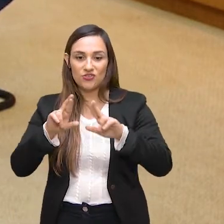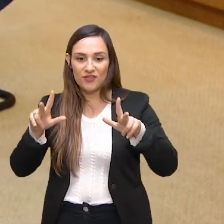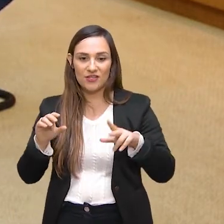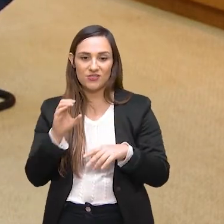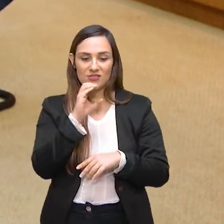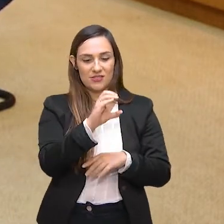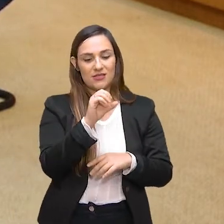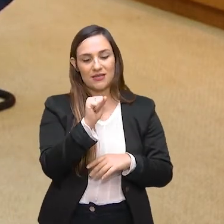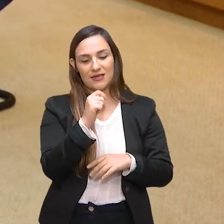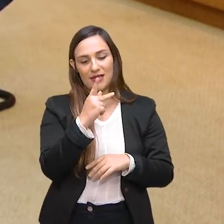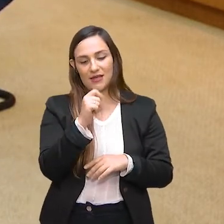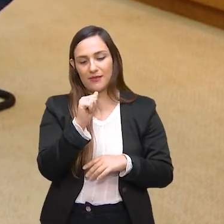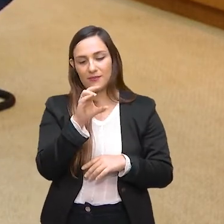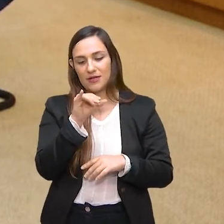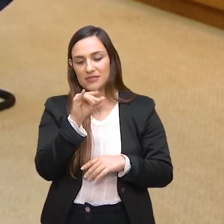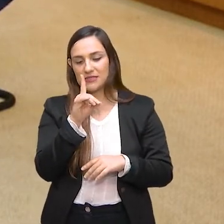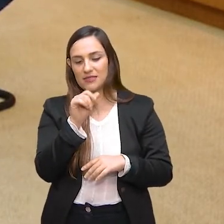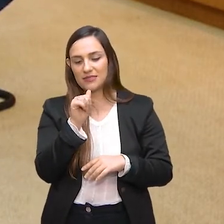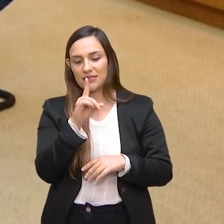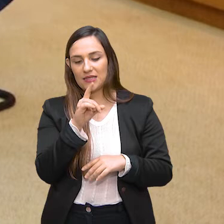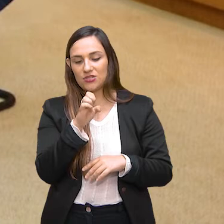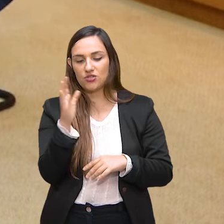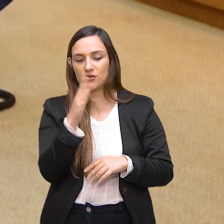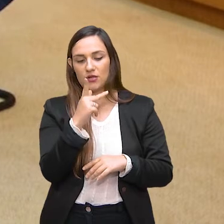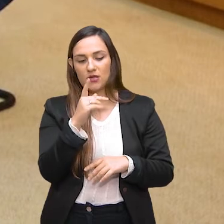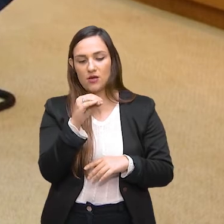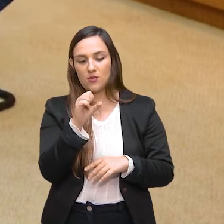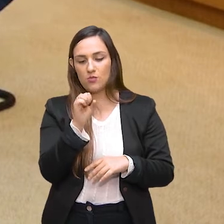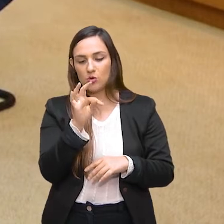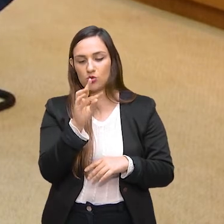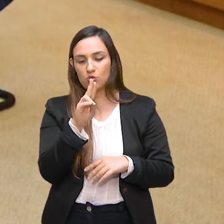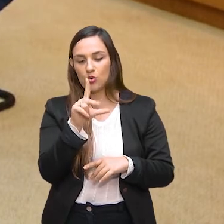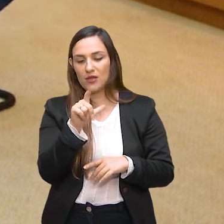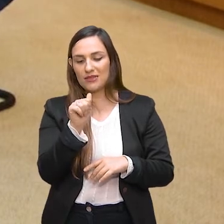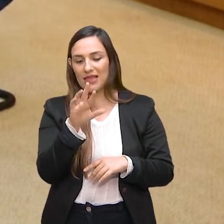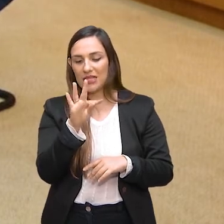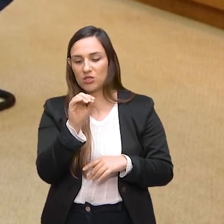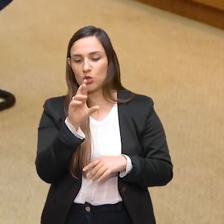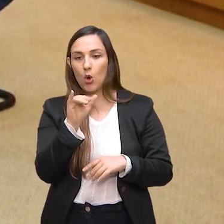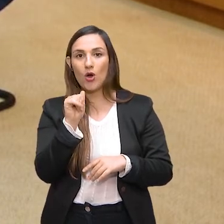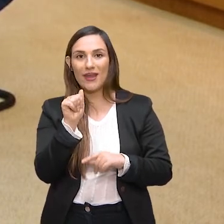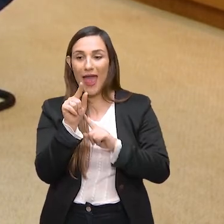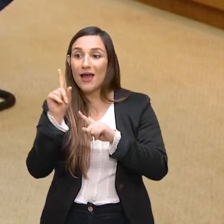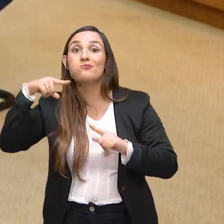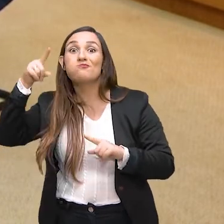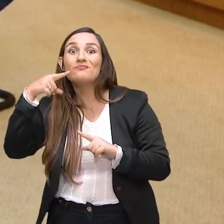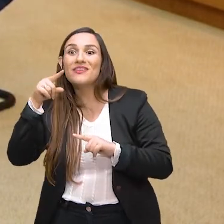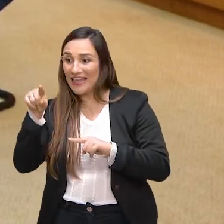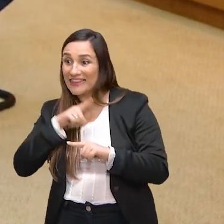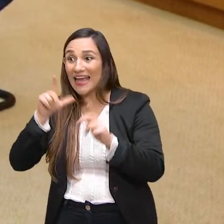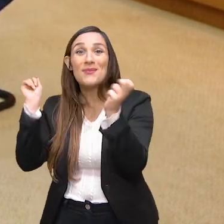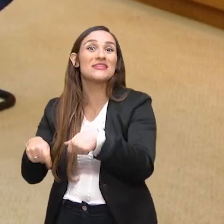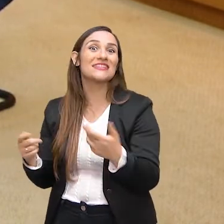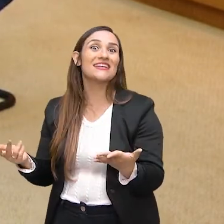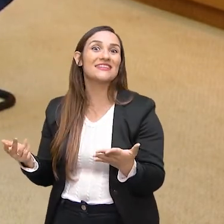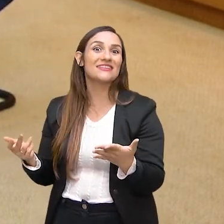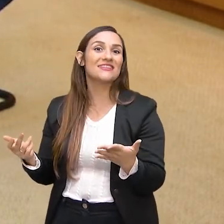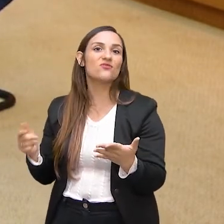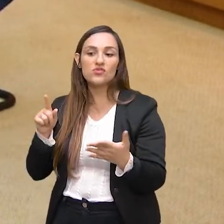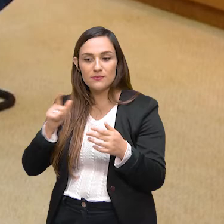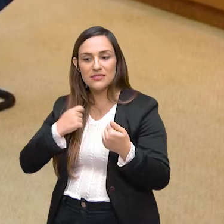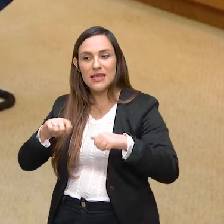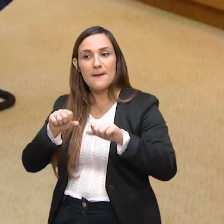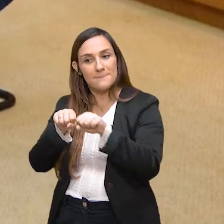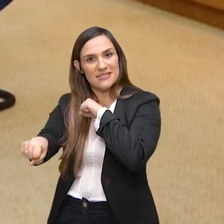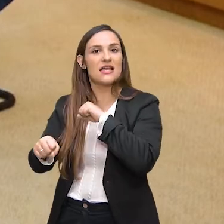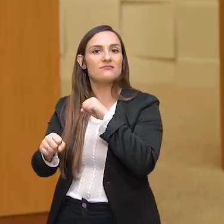Ou seja, nem todos podem ir a juízo, postular em juízo. Para que você possa ir a juízo, você tem que ter uma aptidão